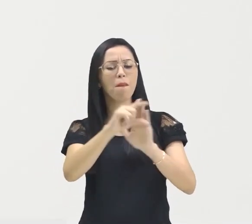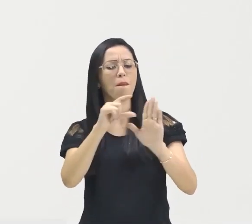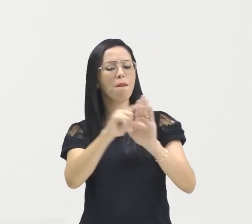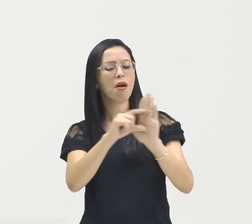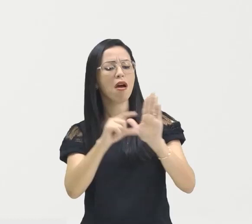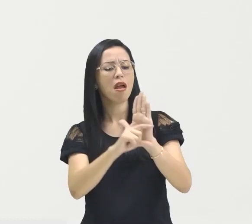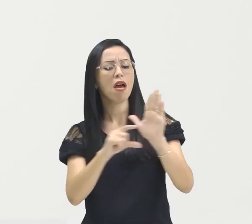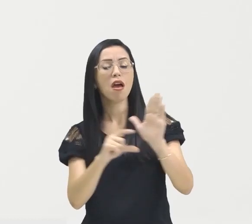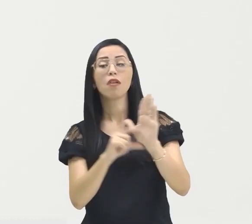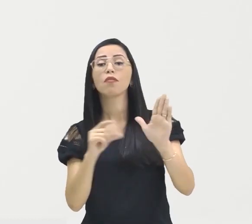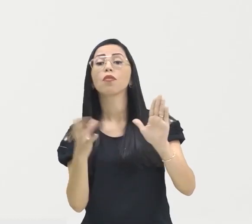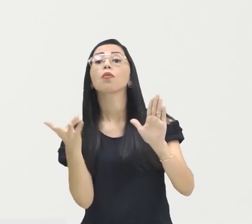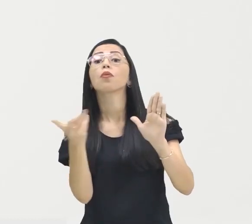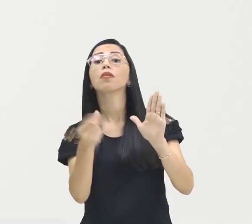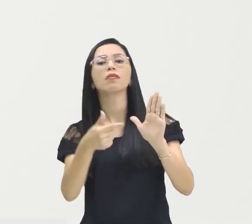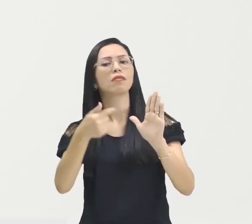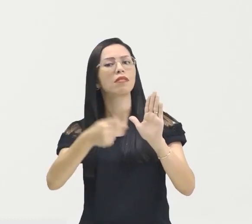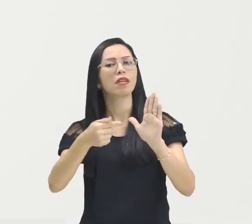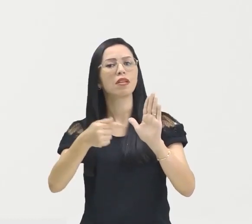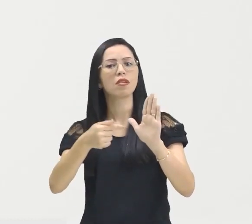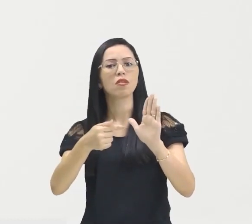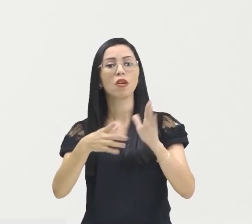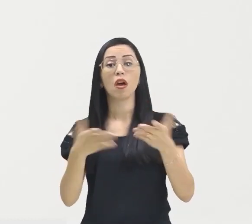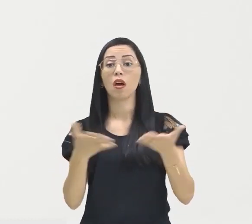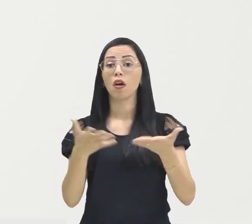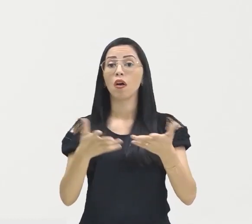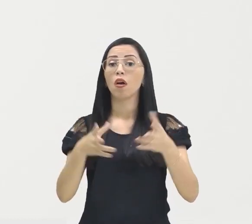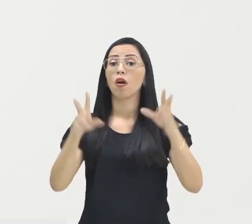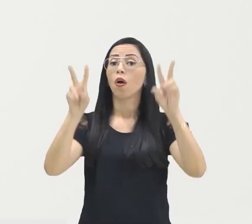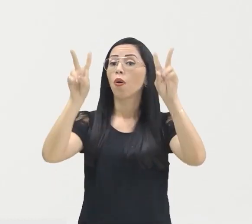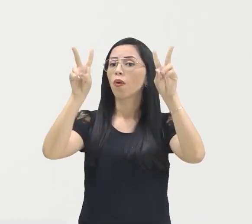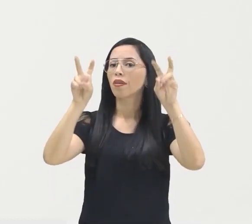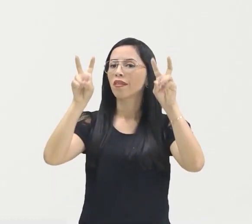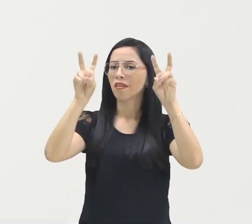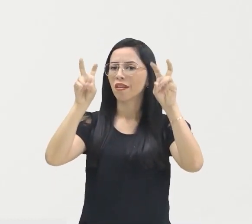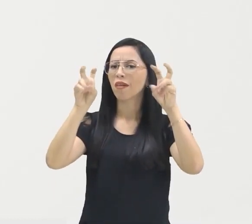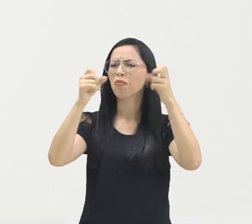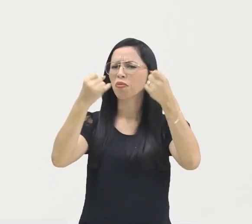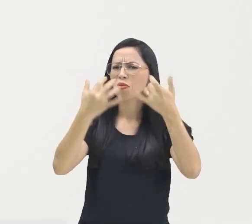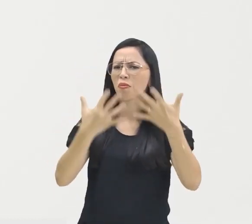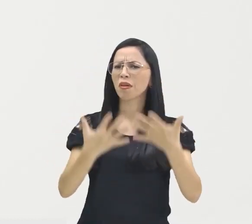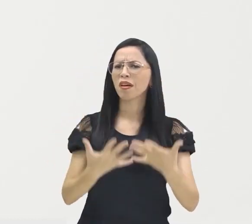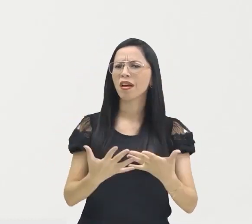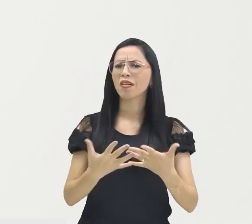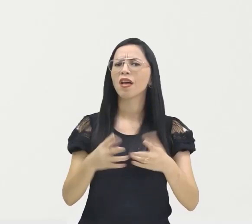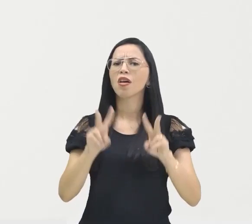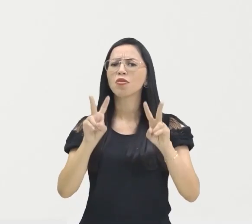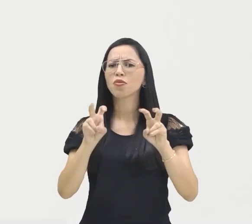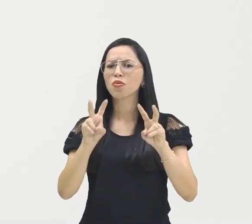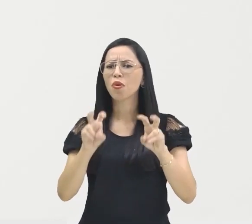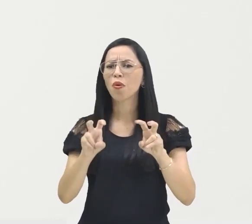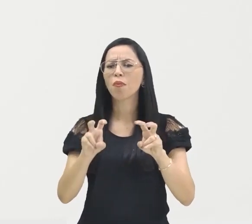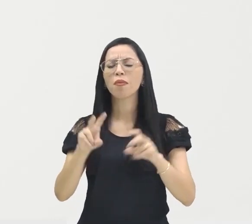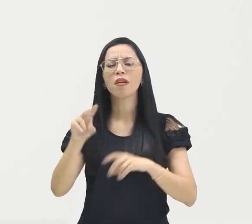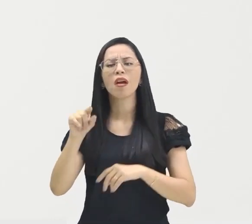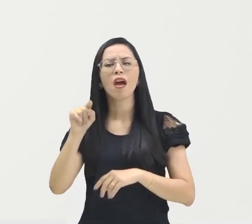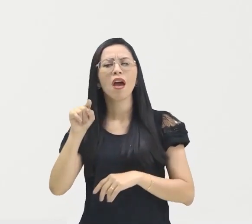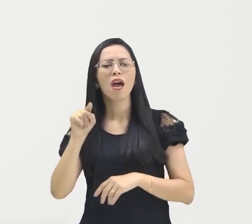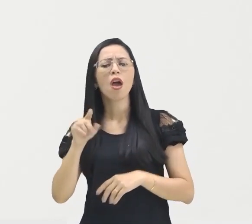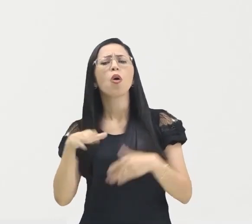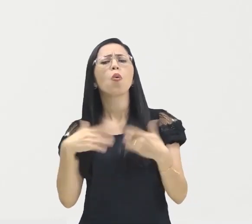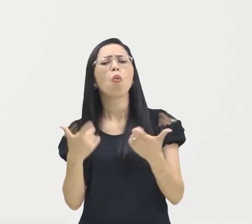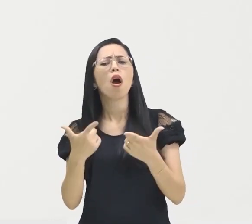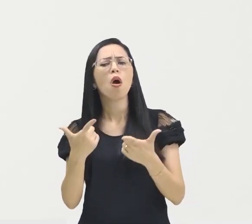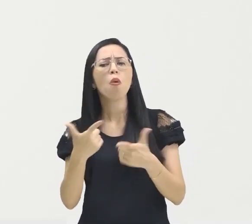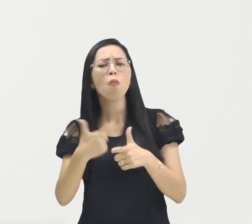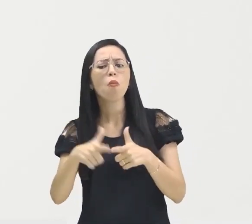O tema abordado é a dificuldade de aprendizagem do João. Por conta do quê? Lembra que ele falou